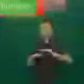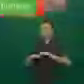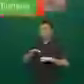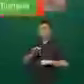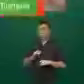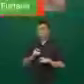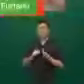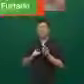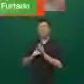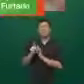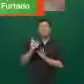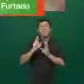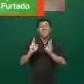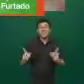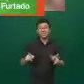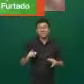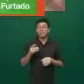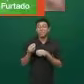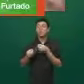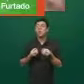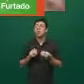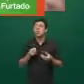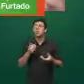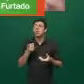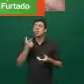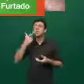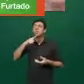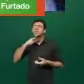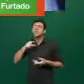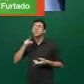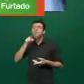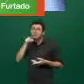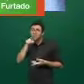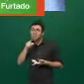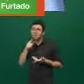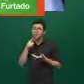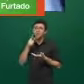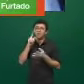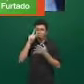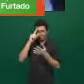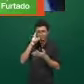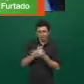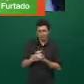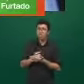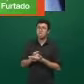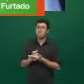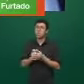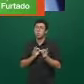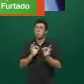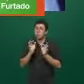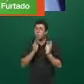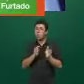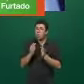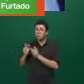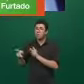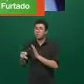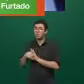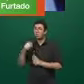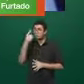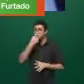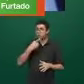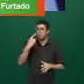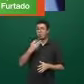como foi o processo de tomada de decisão de implementação do programa de fomentação ao ensino médio em tempo integral, quando o